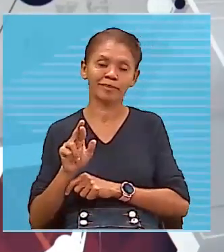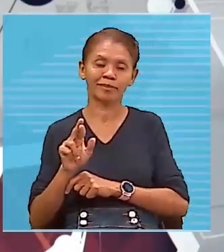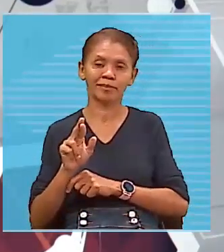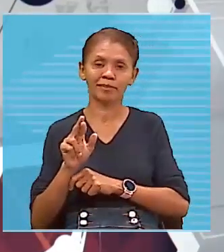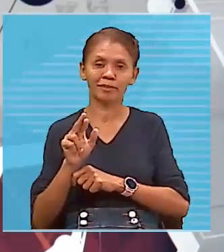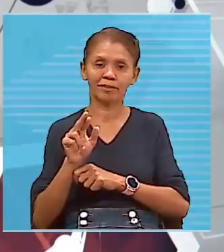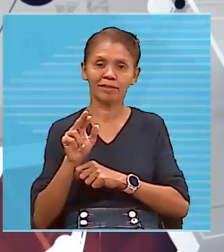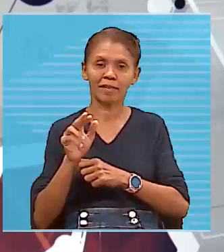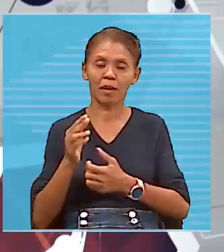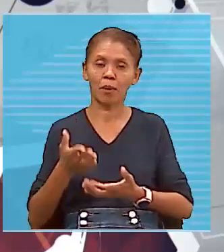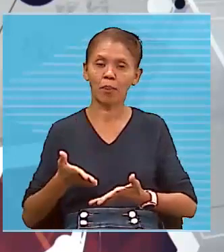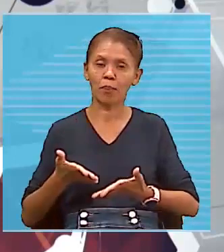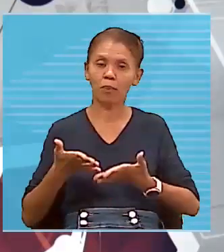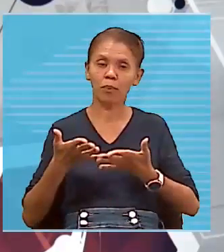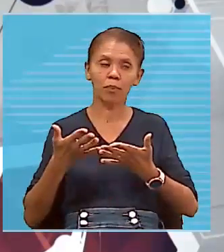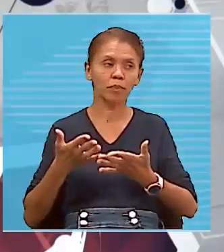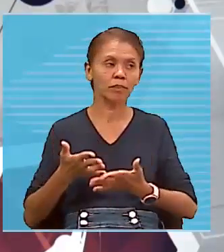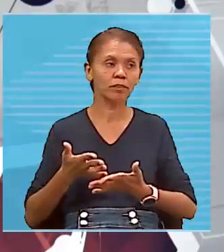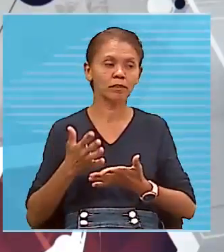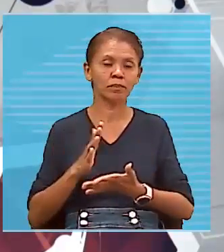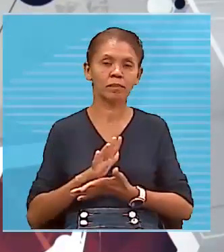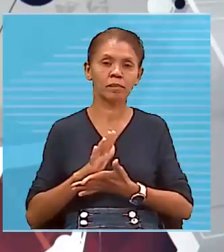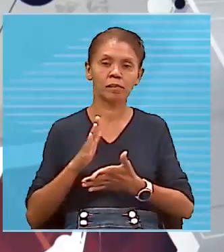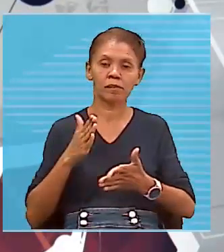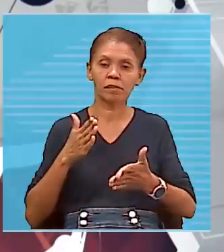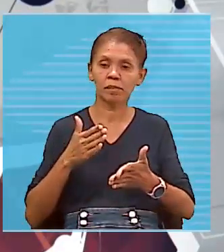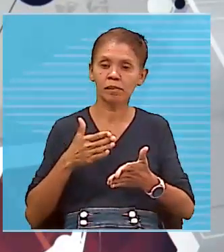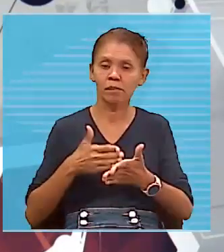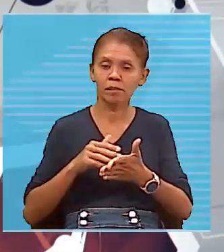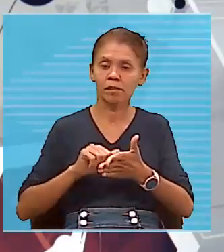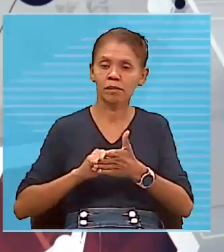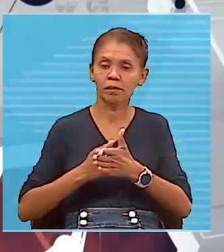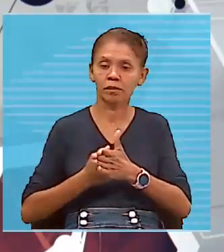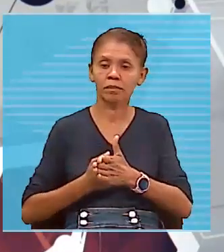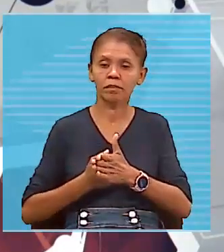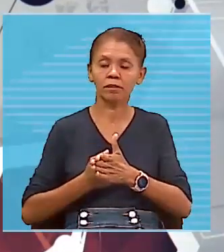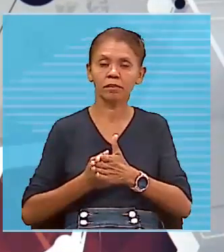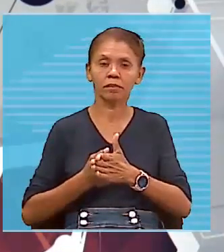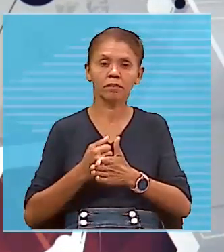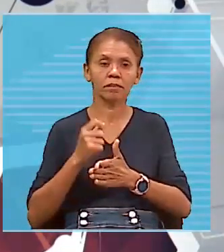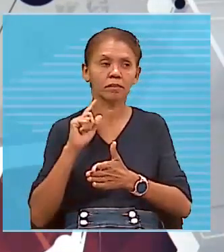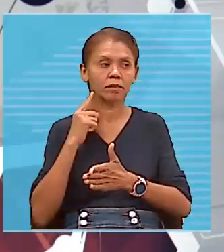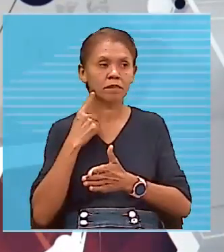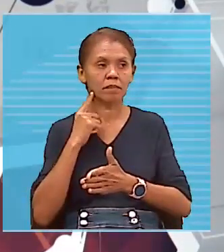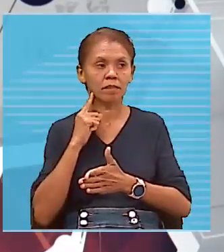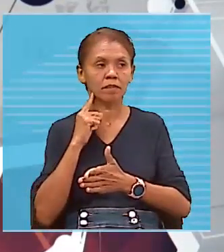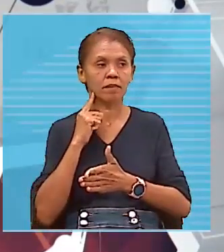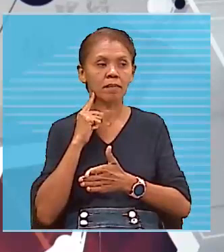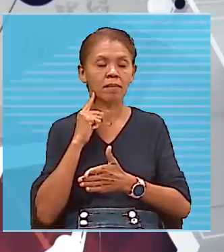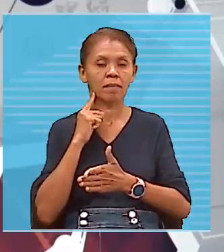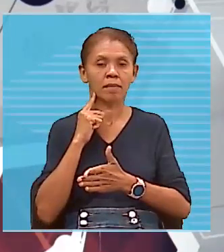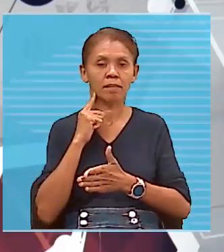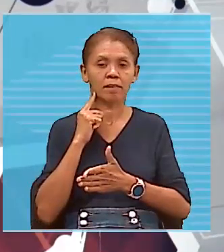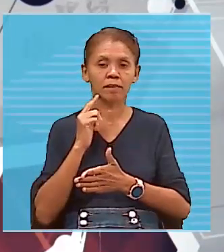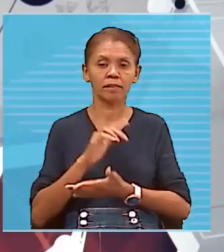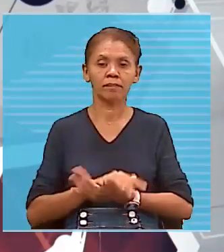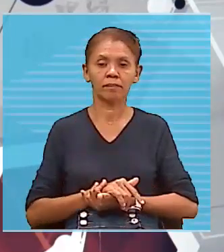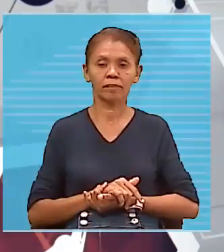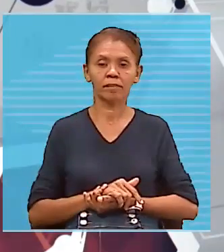vai segurar aqui, né? Vai reter junto com o pelo essa sujeirinha que está no ar atmosférico.